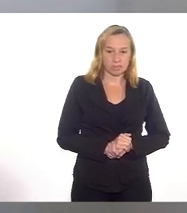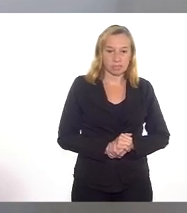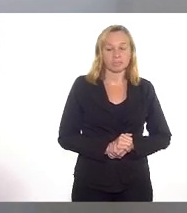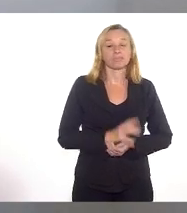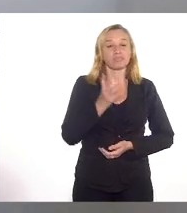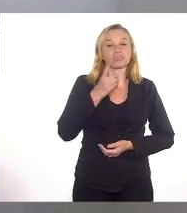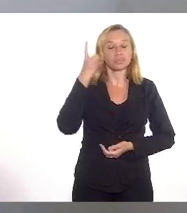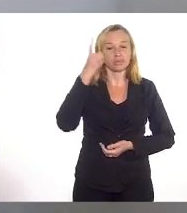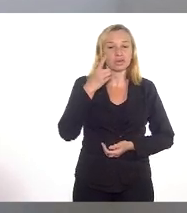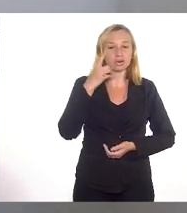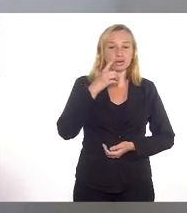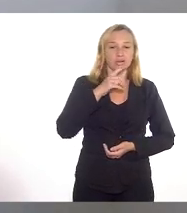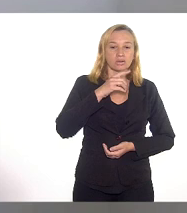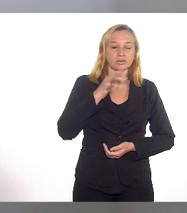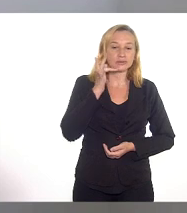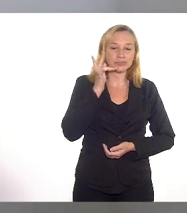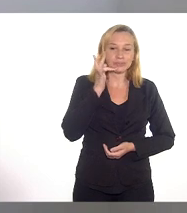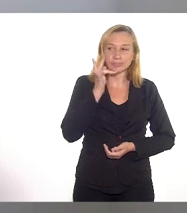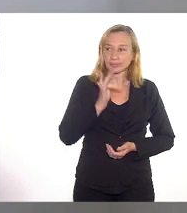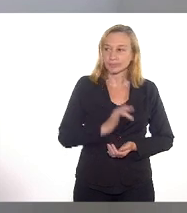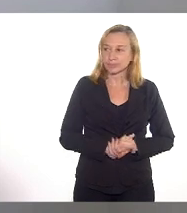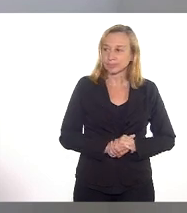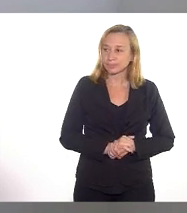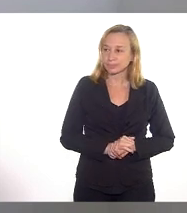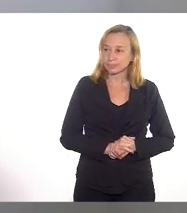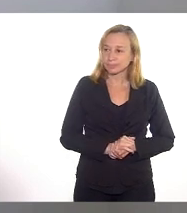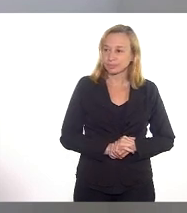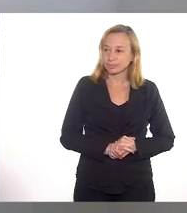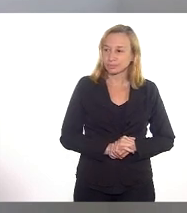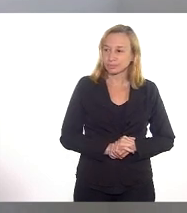Deputado Jorge Felipe Neto.